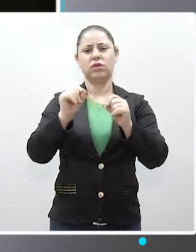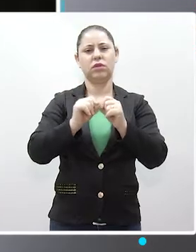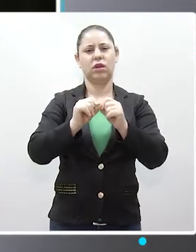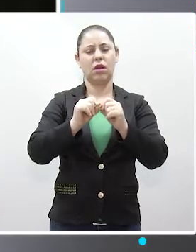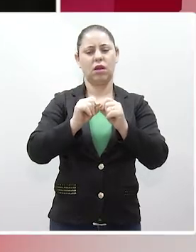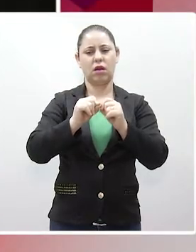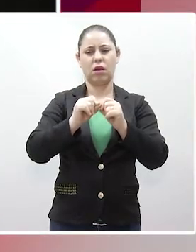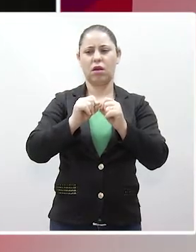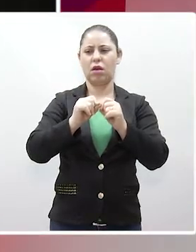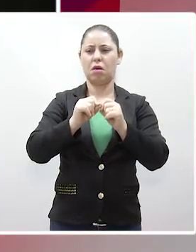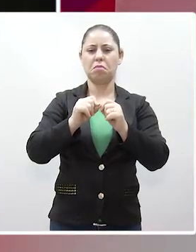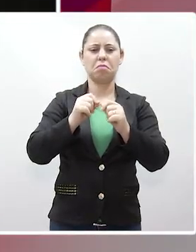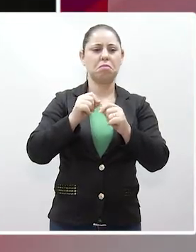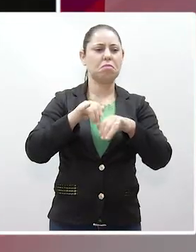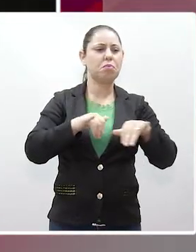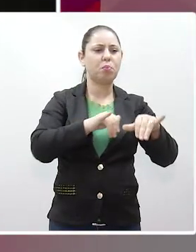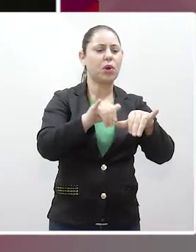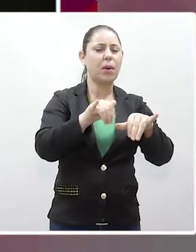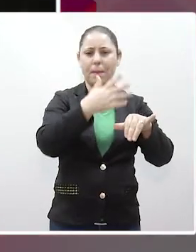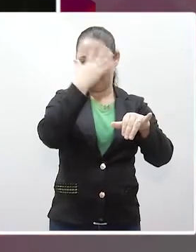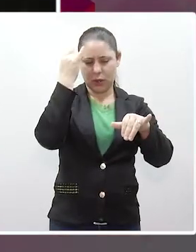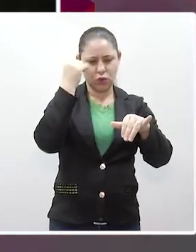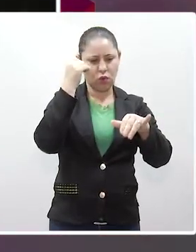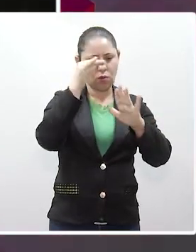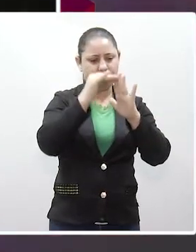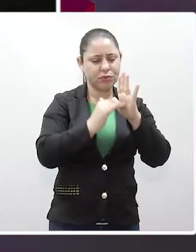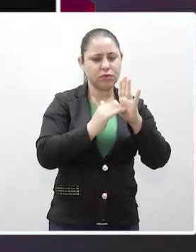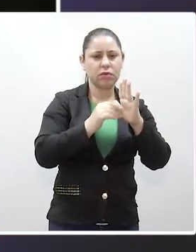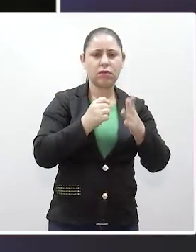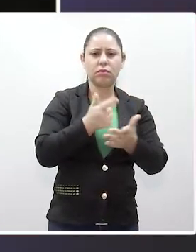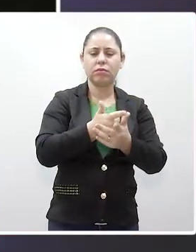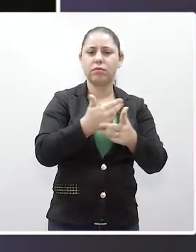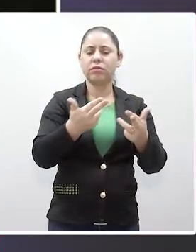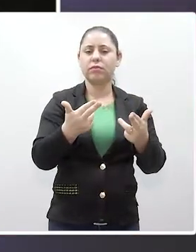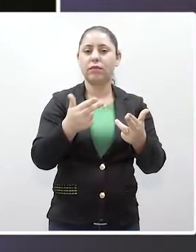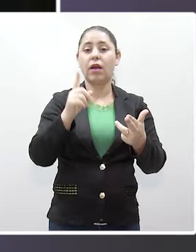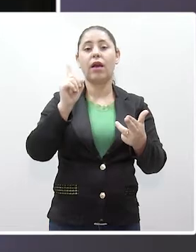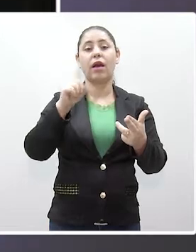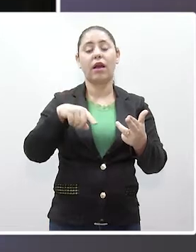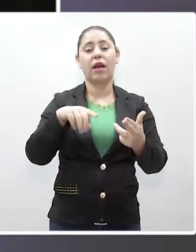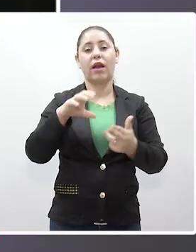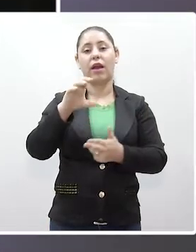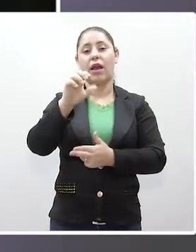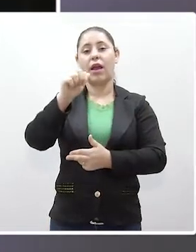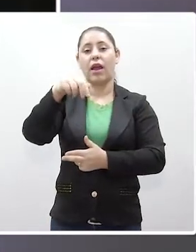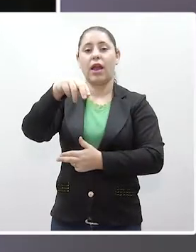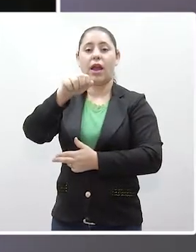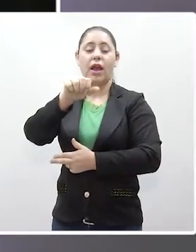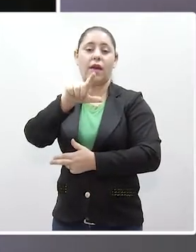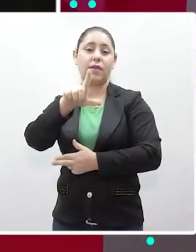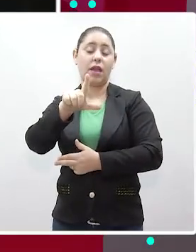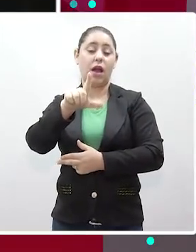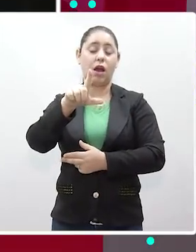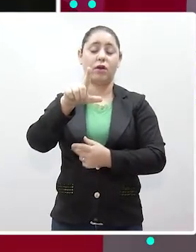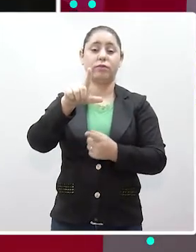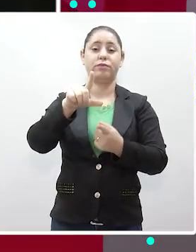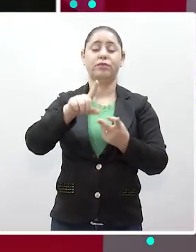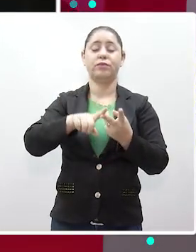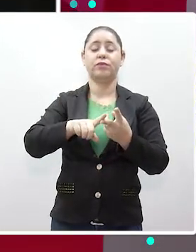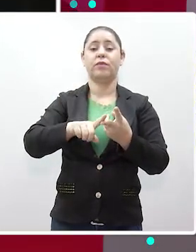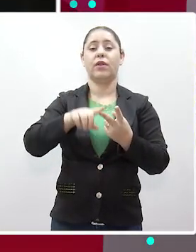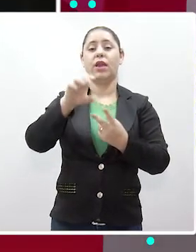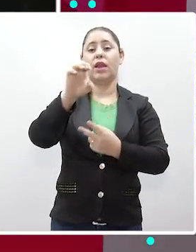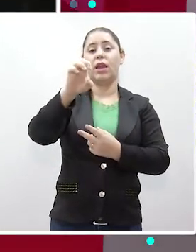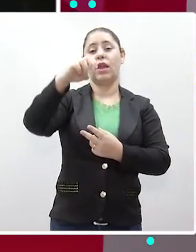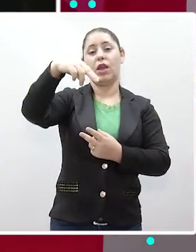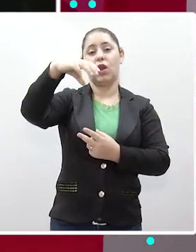a uma redução nos preços do mercado para os consumidores? Sim, esse canal chama canal de transmissão, o